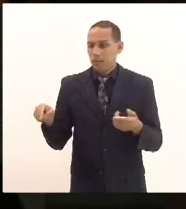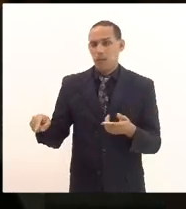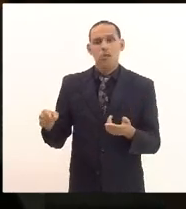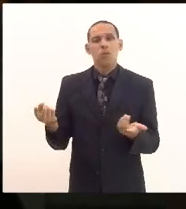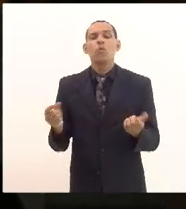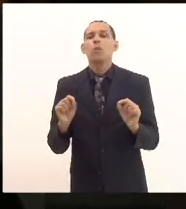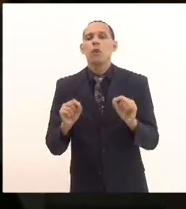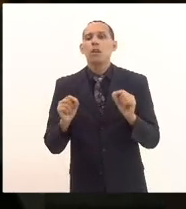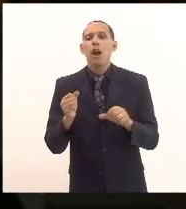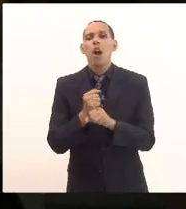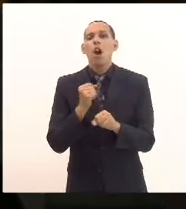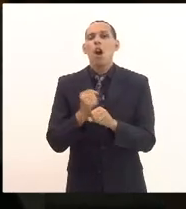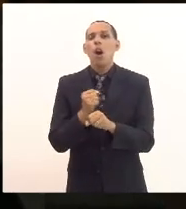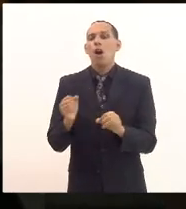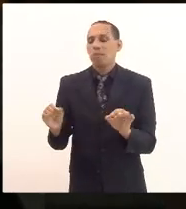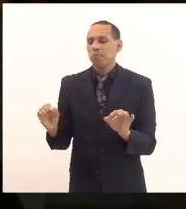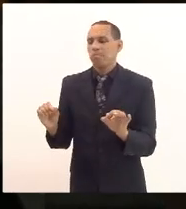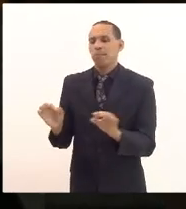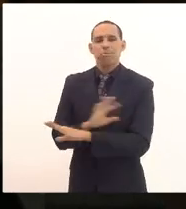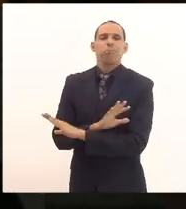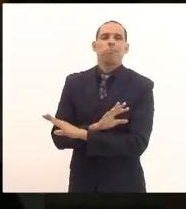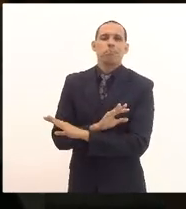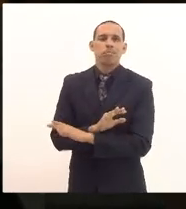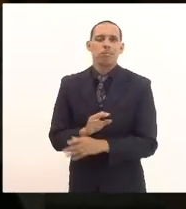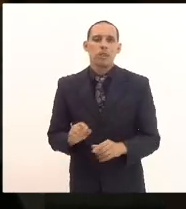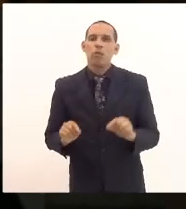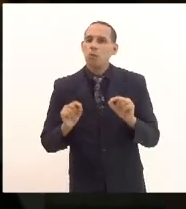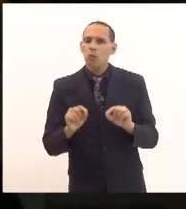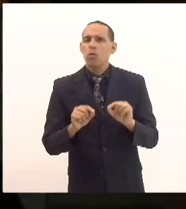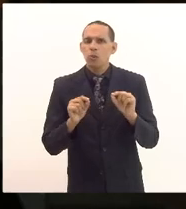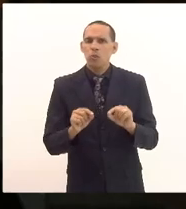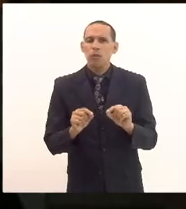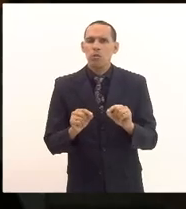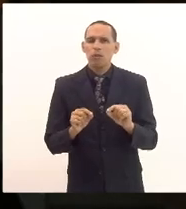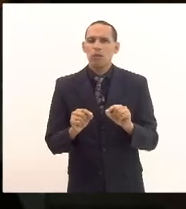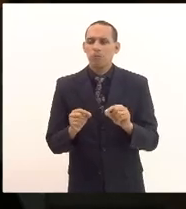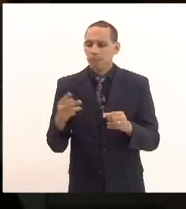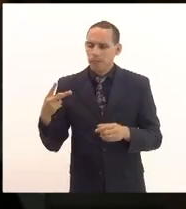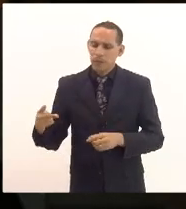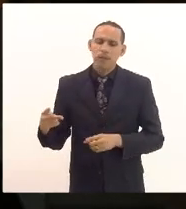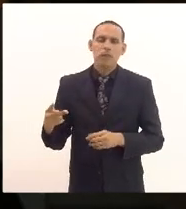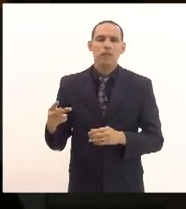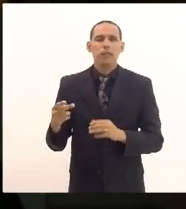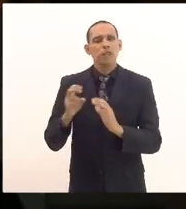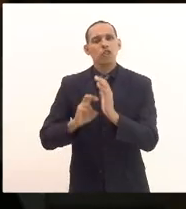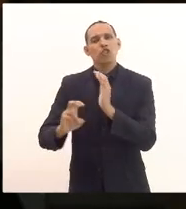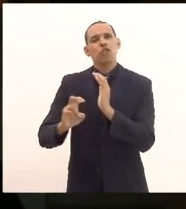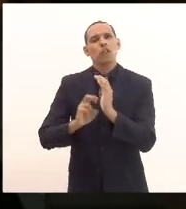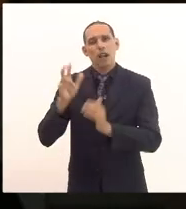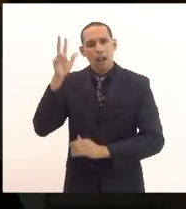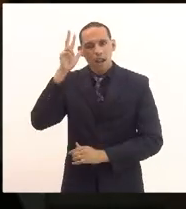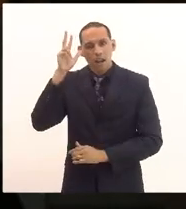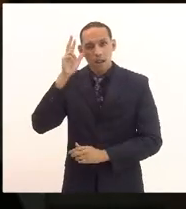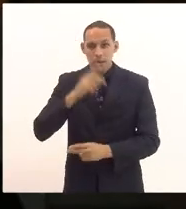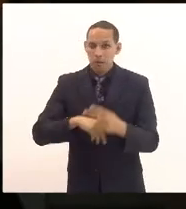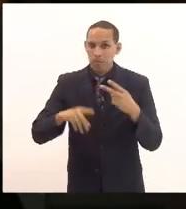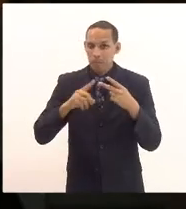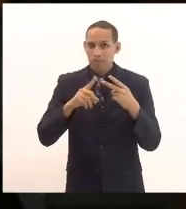as obras definitivas de estabilidade da estação Gávea do metrô.